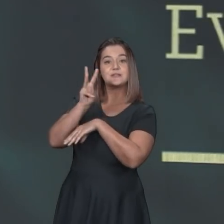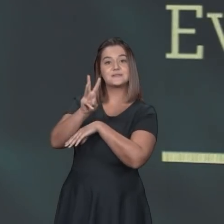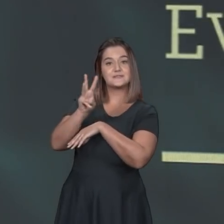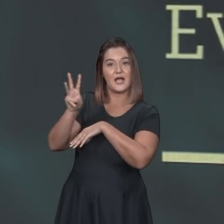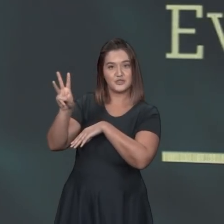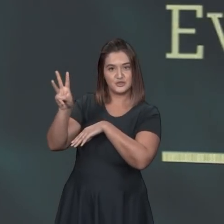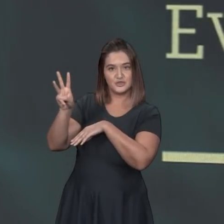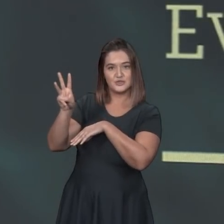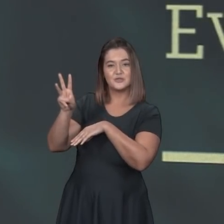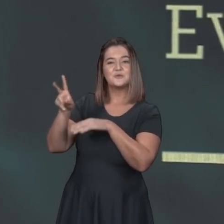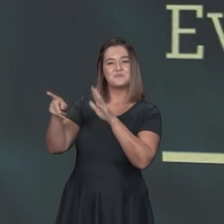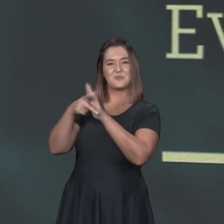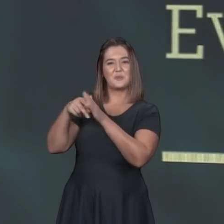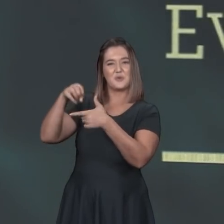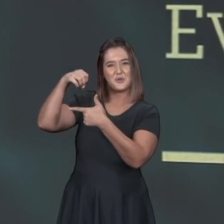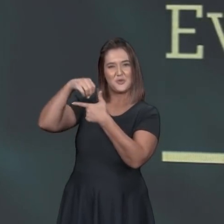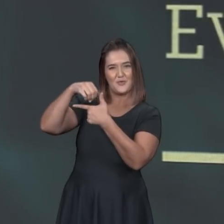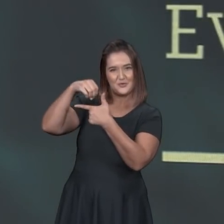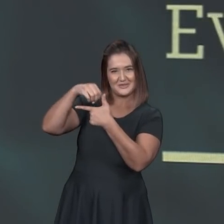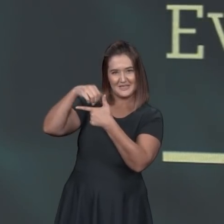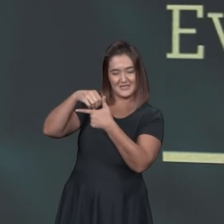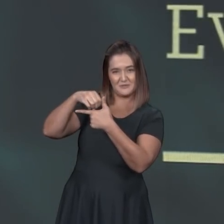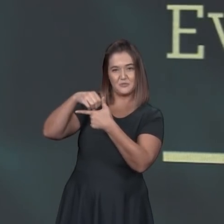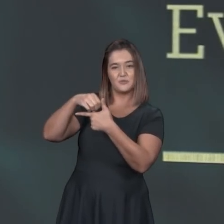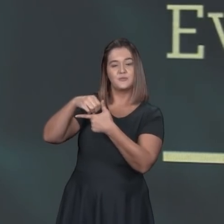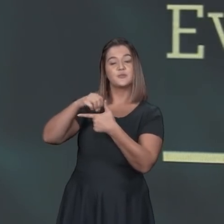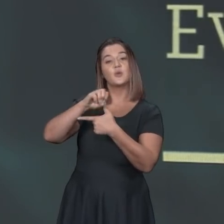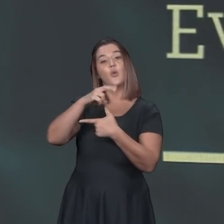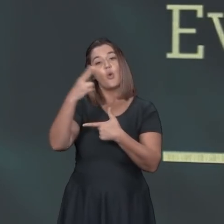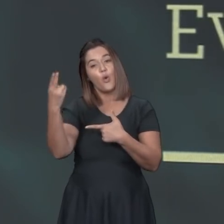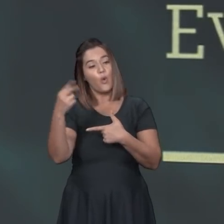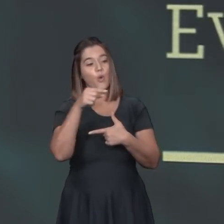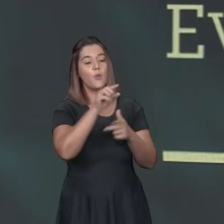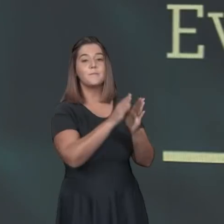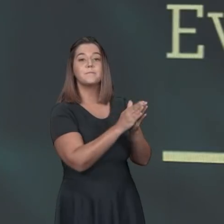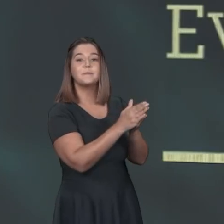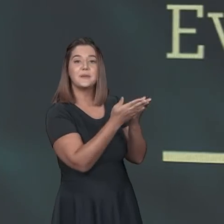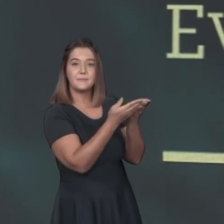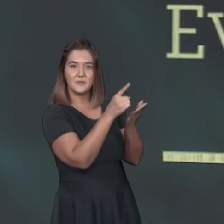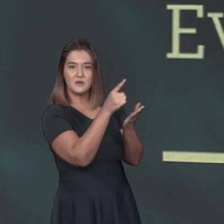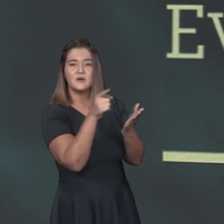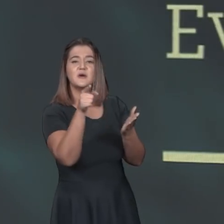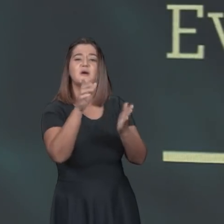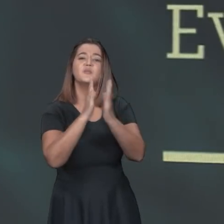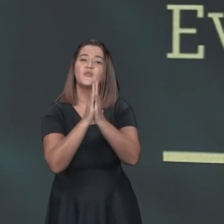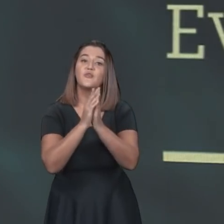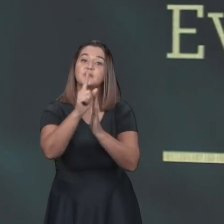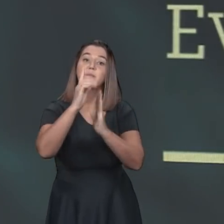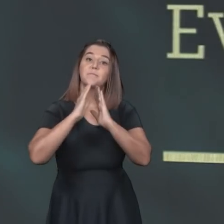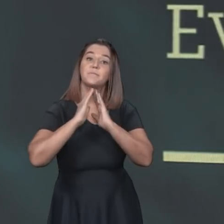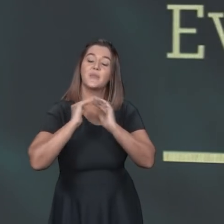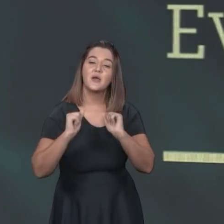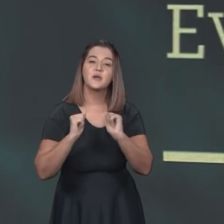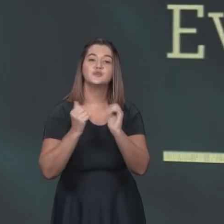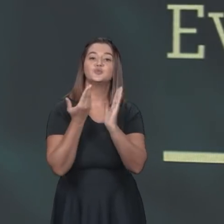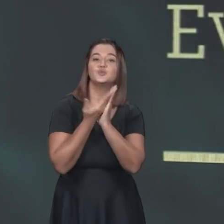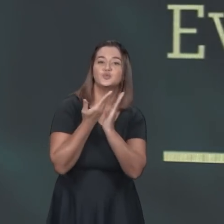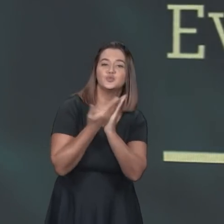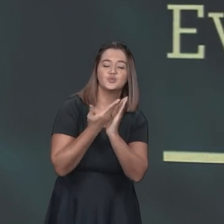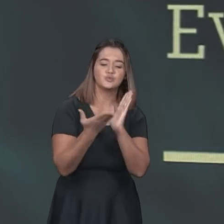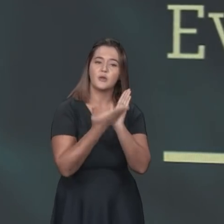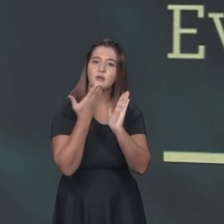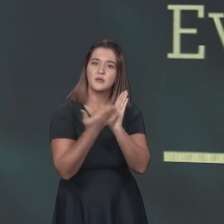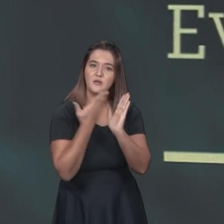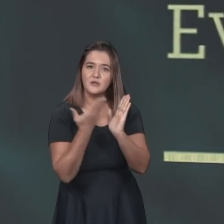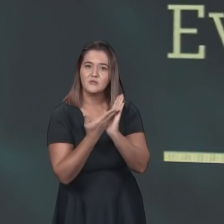novotempo.com/estudo, ou então também no biblia.com.br, e peça o estudo da Bíblia. Peça o guia de estudos.